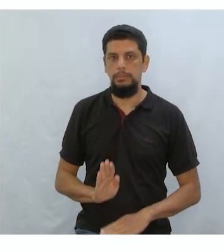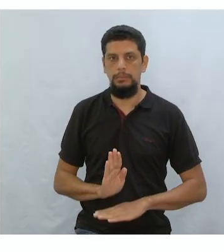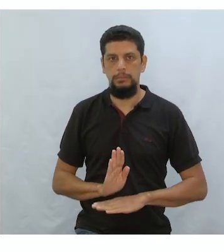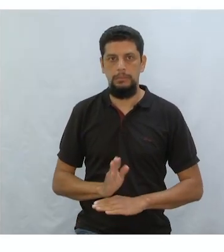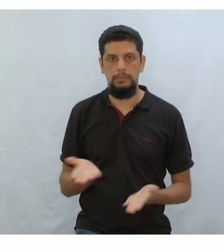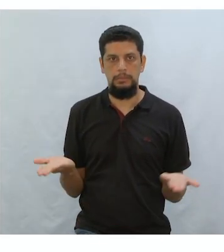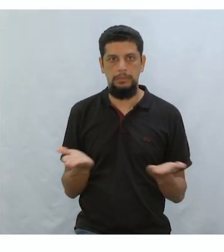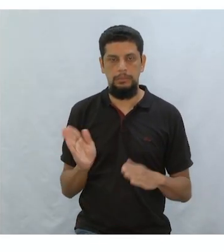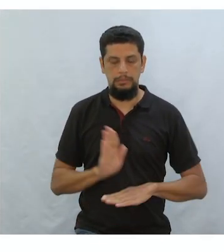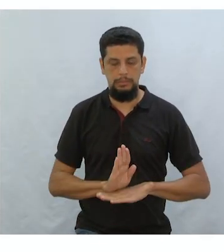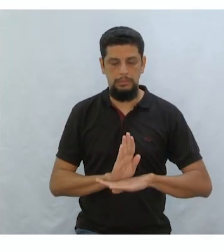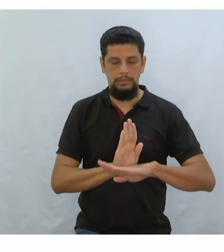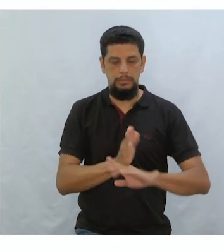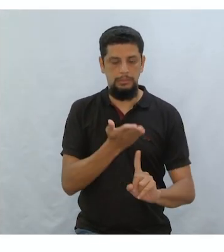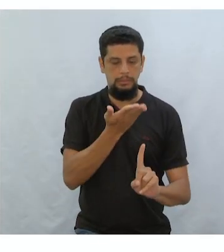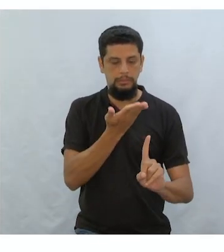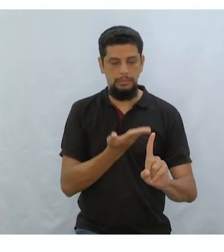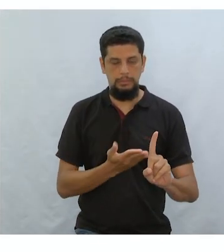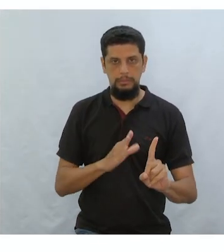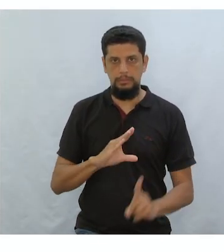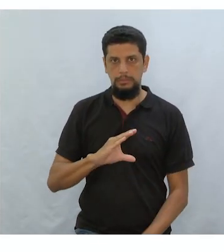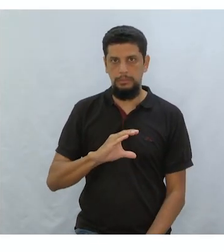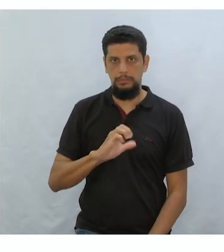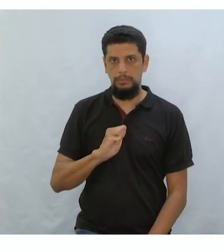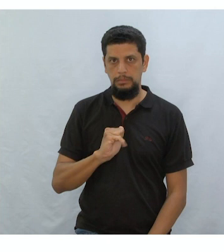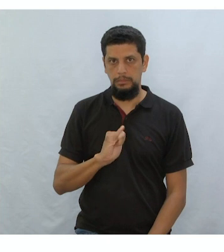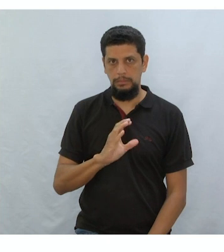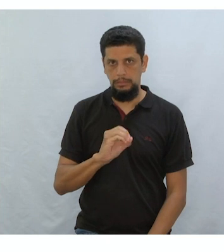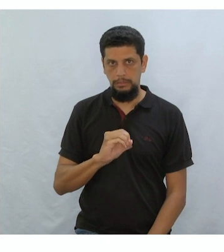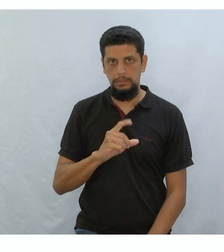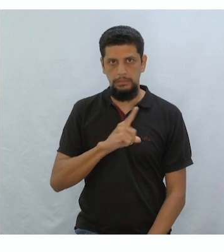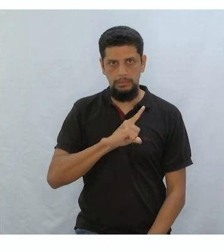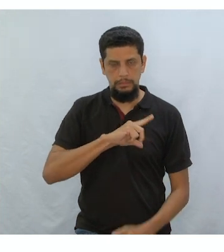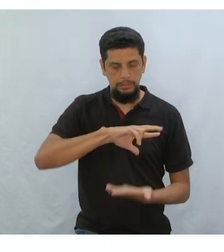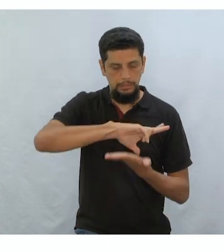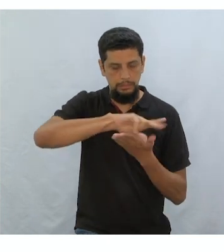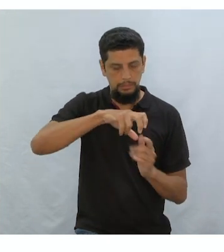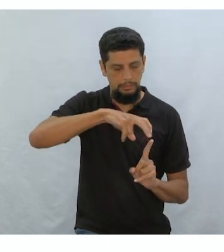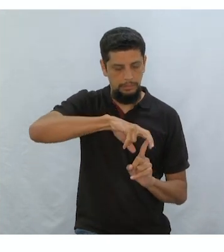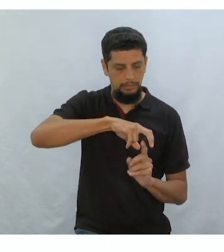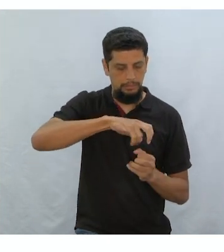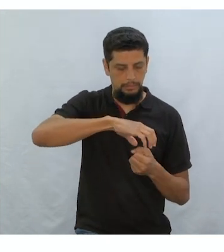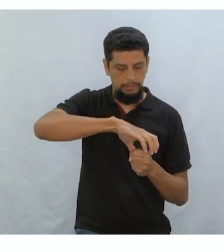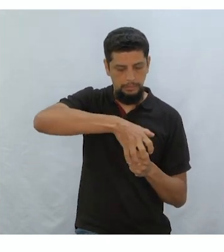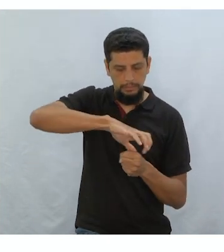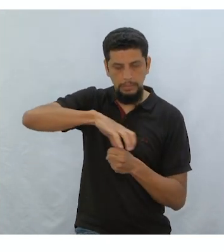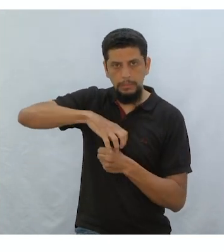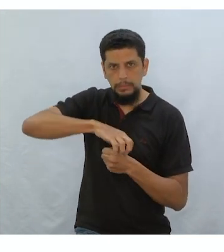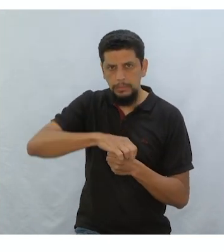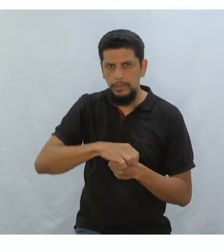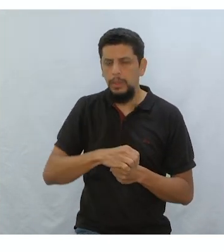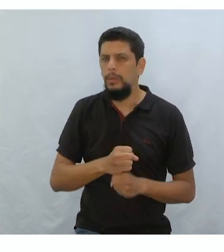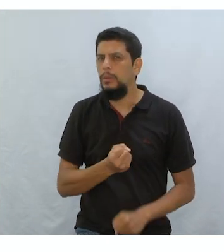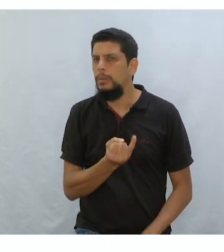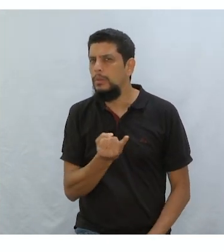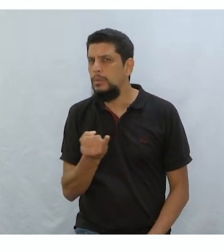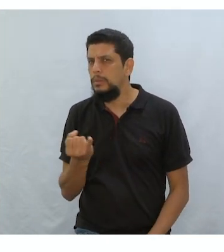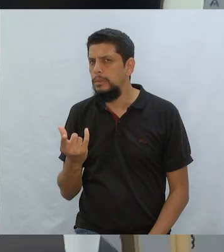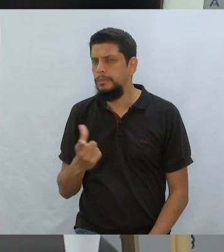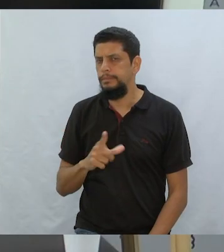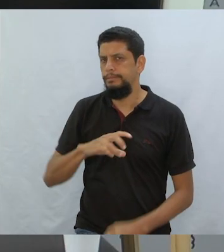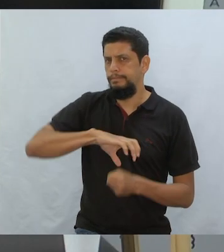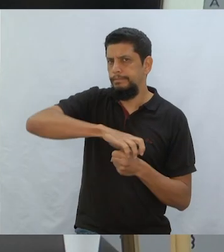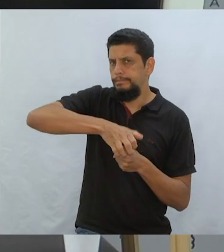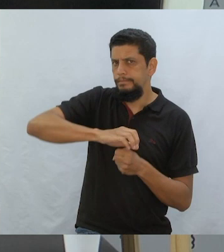vamos ajudar o Caio agora. Caio tem uma coleção de tampinhas. Quantas tampinhas você acha que